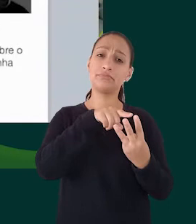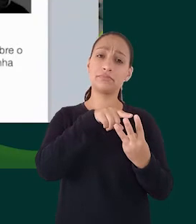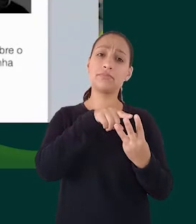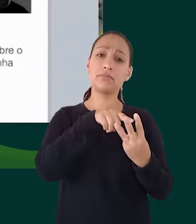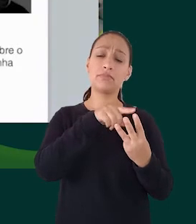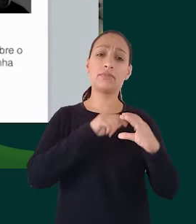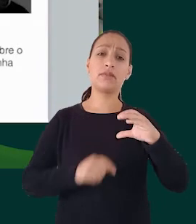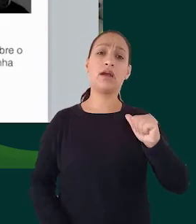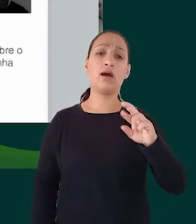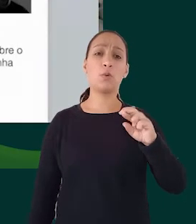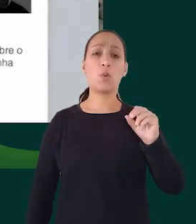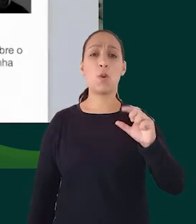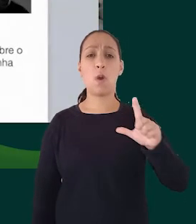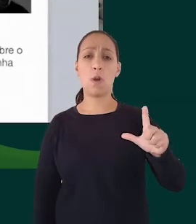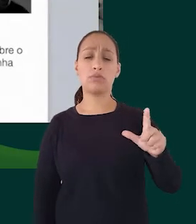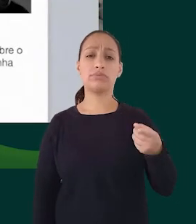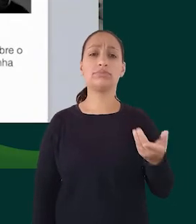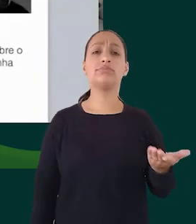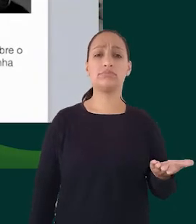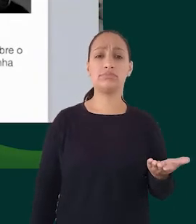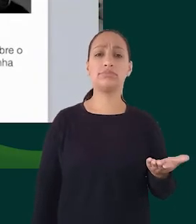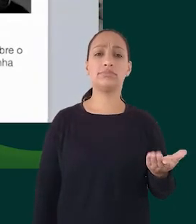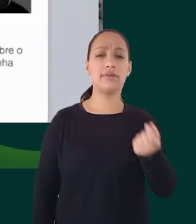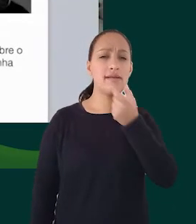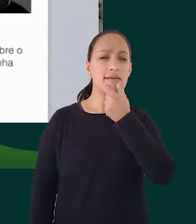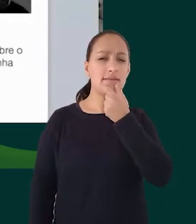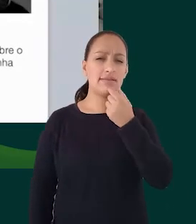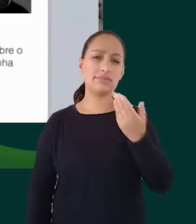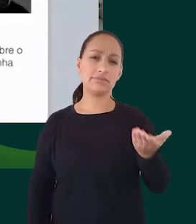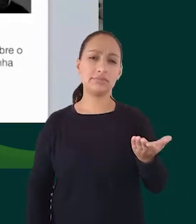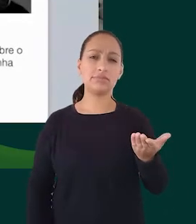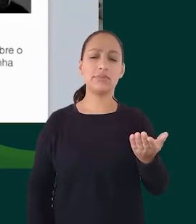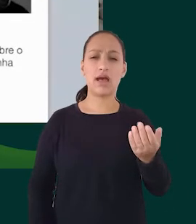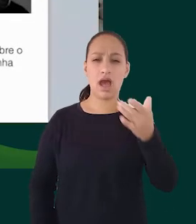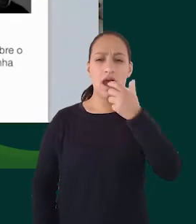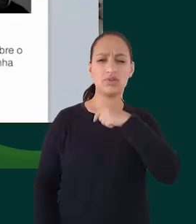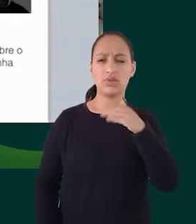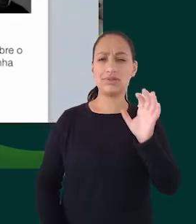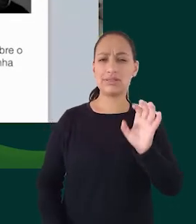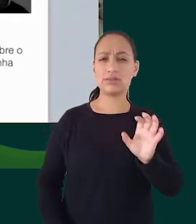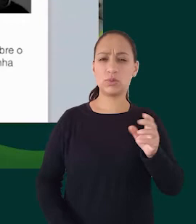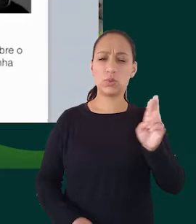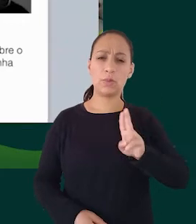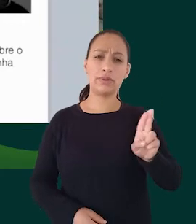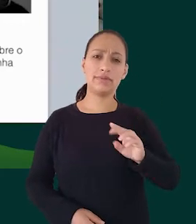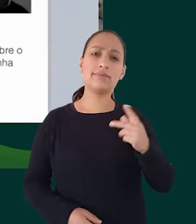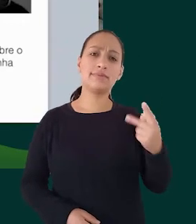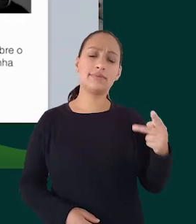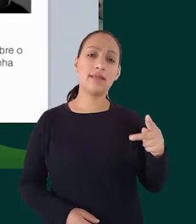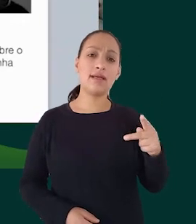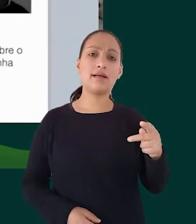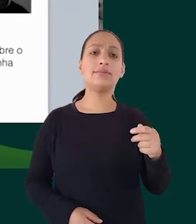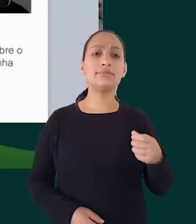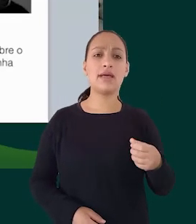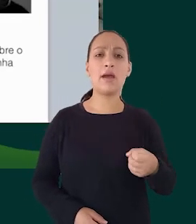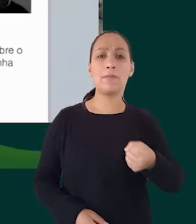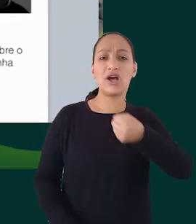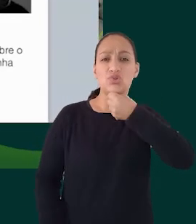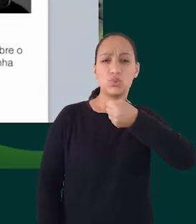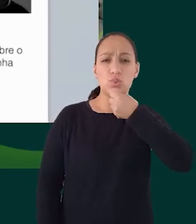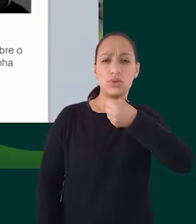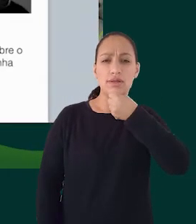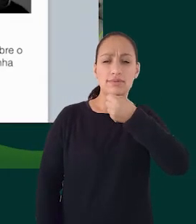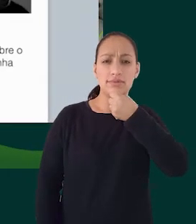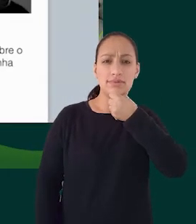a Carol Cadwalder, acho que é assim que pronuncia o nome dela, que é uma jornalista do The Guardian. Eu vou